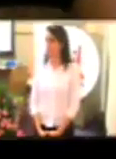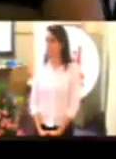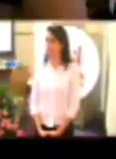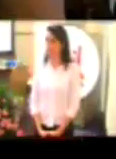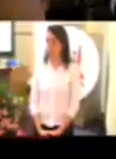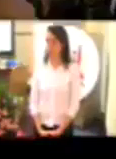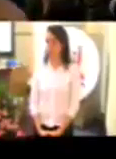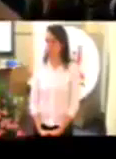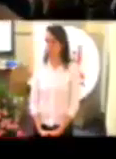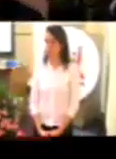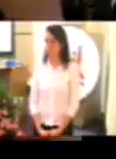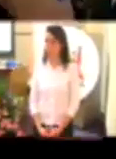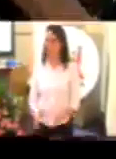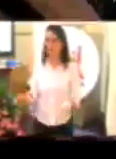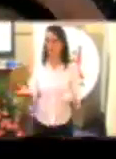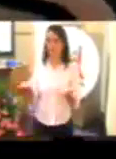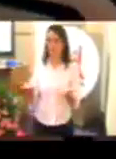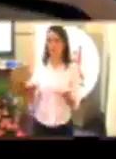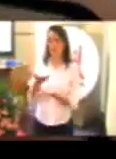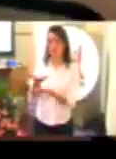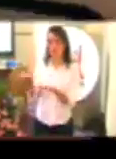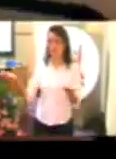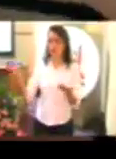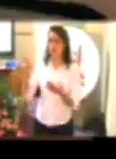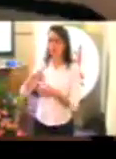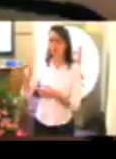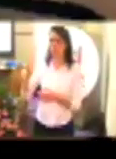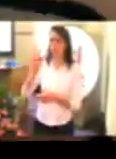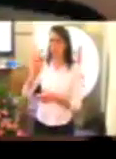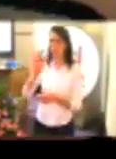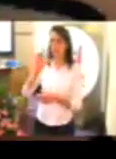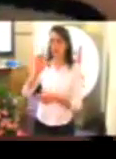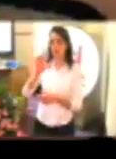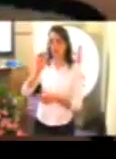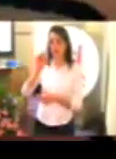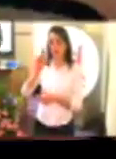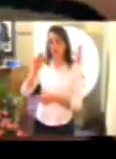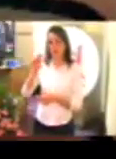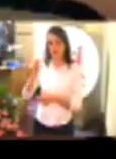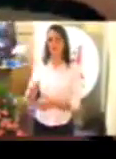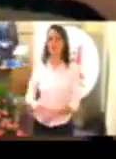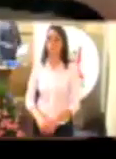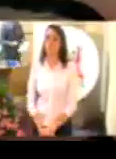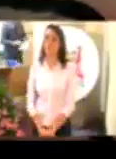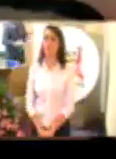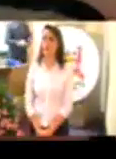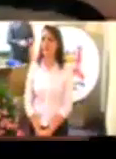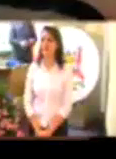Com os senhores, professor Florian.